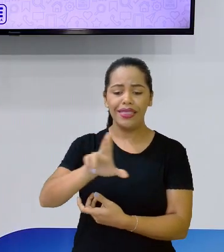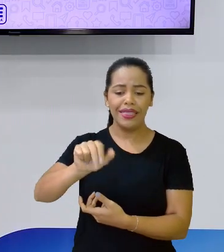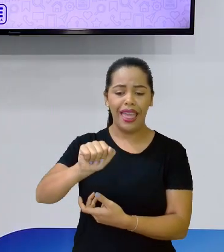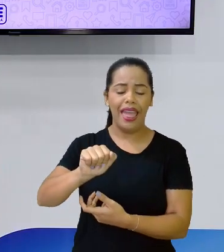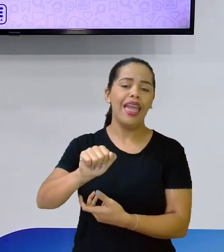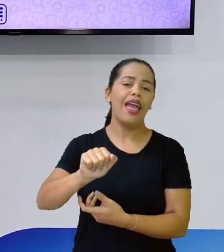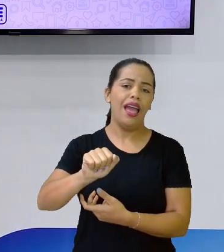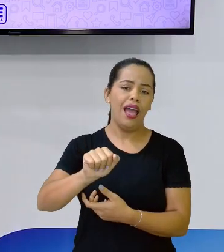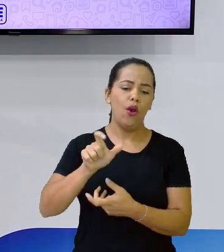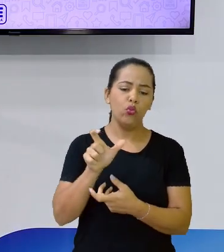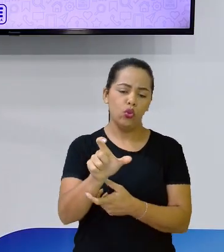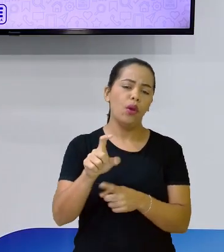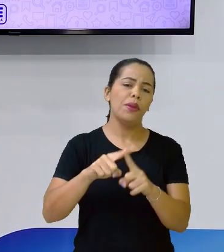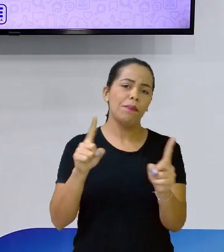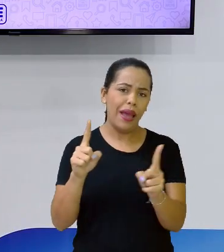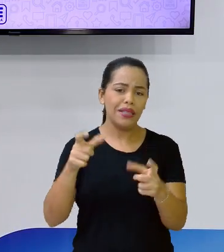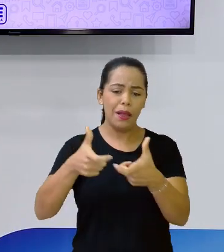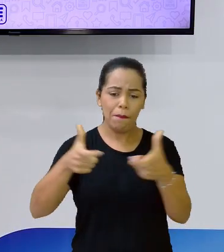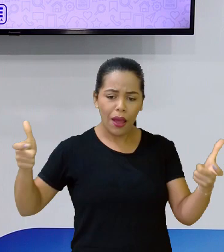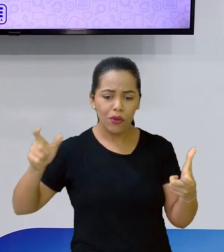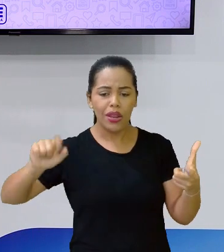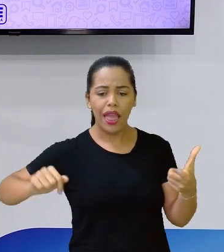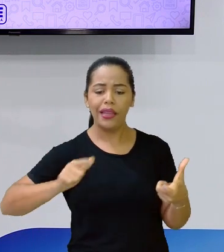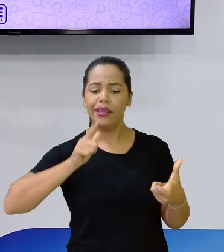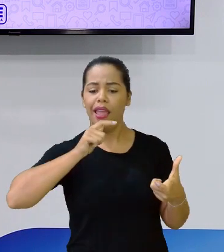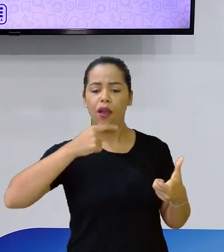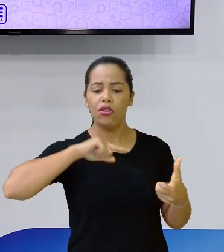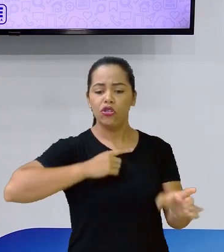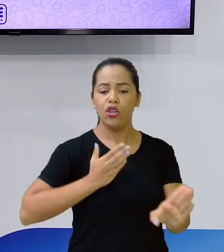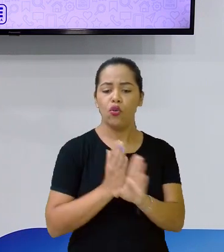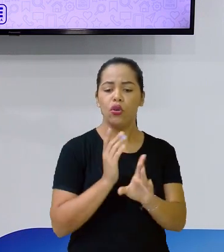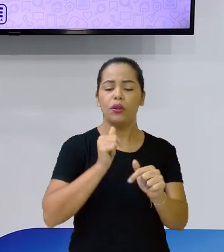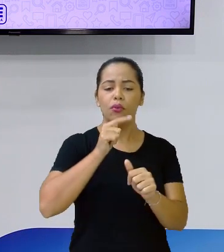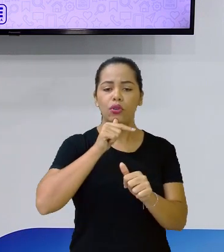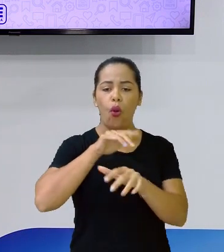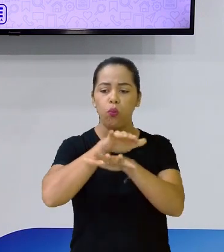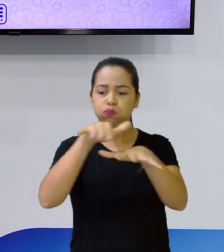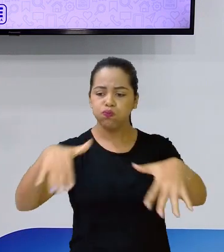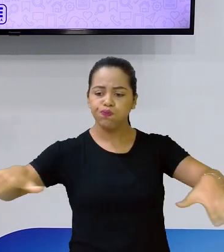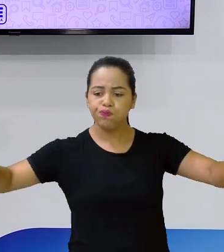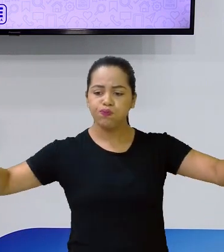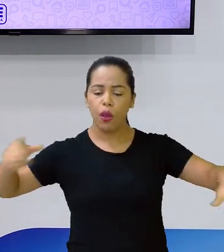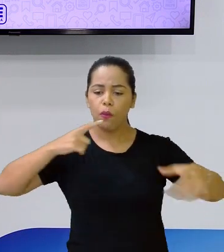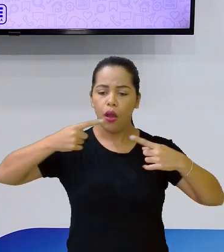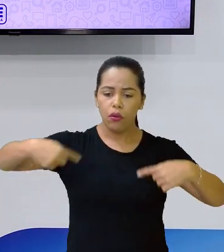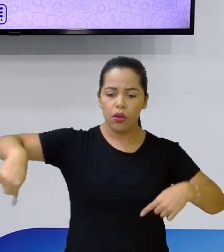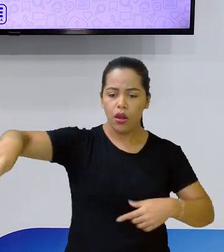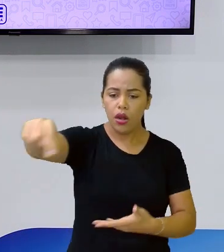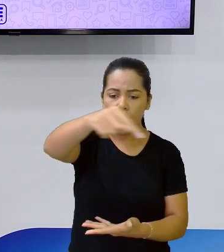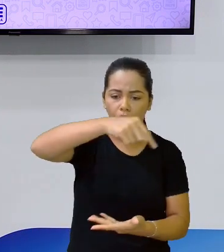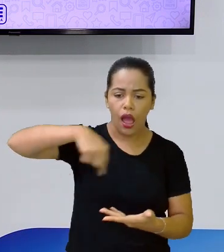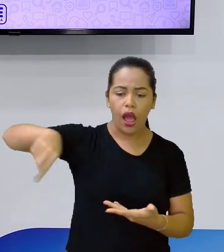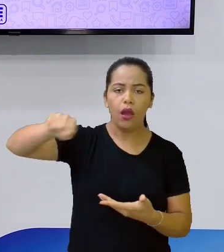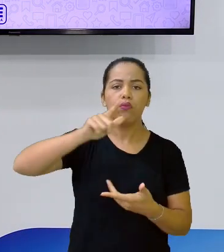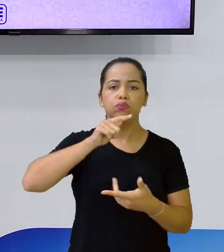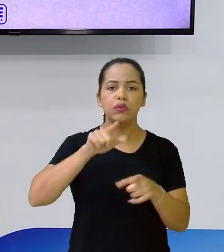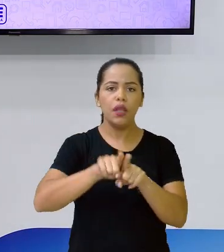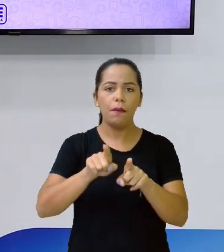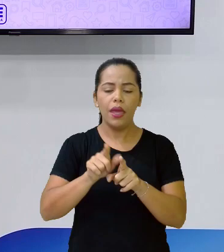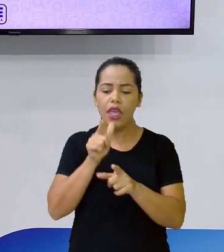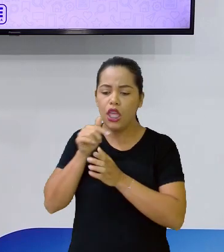composto basicamente de água. A gente encontra muitos oceanos, muitos lagos, muitos rios aqui no nosso